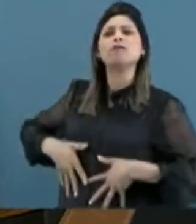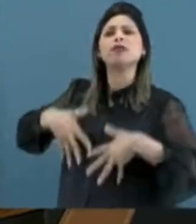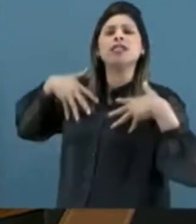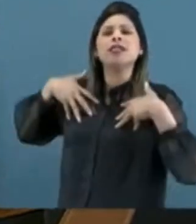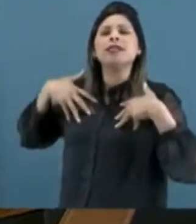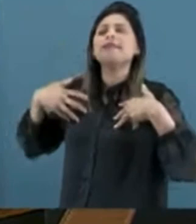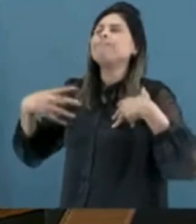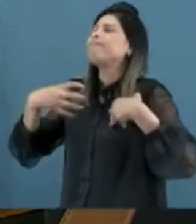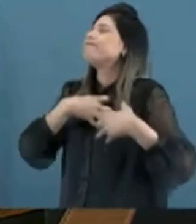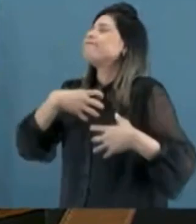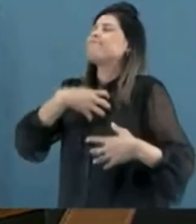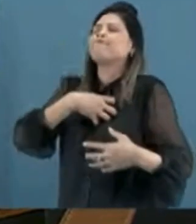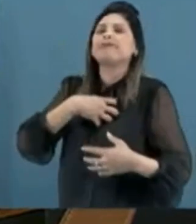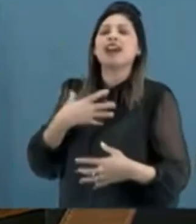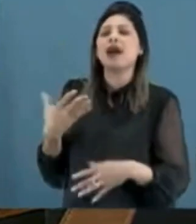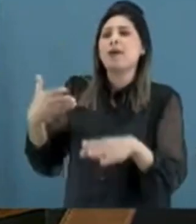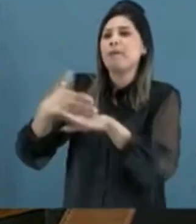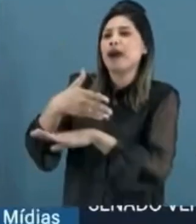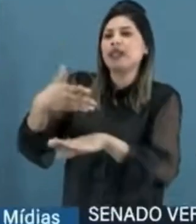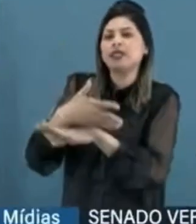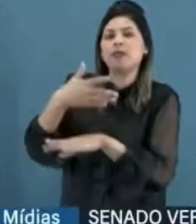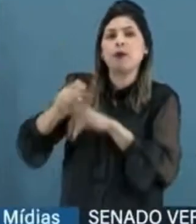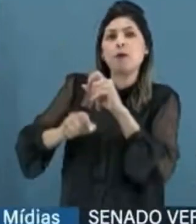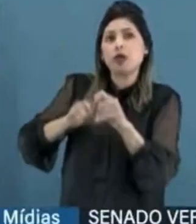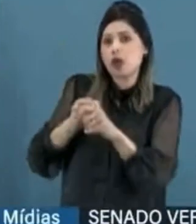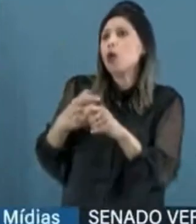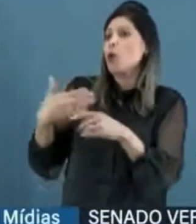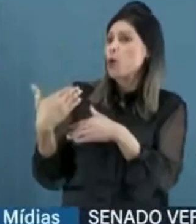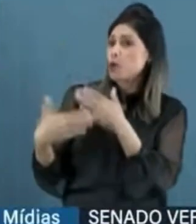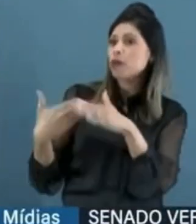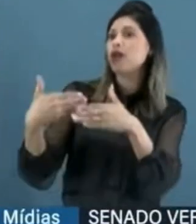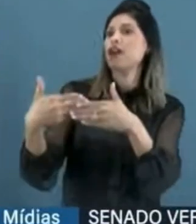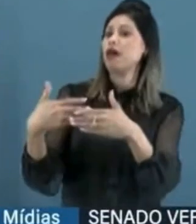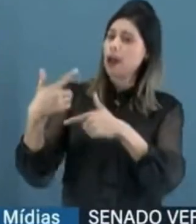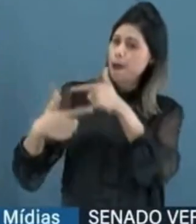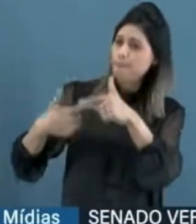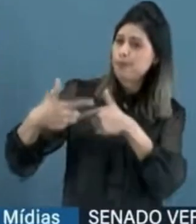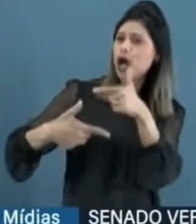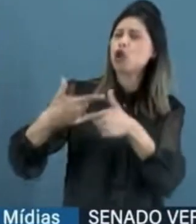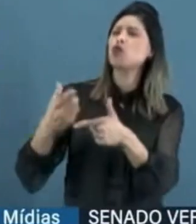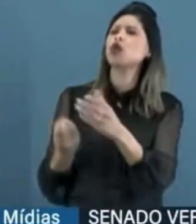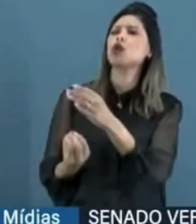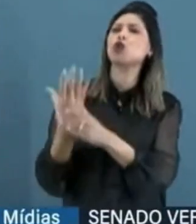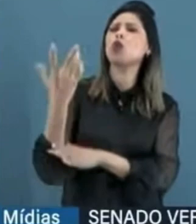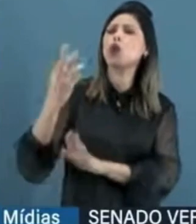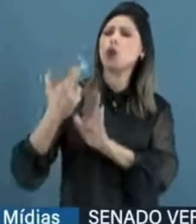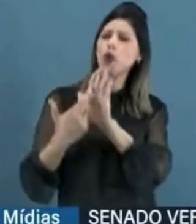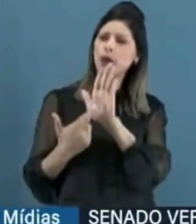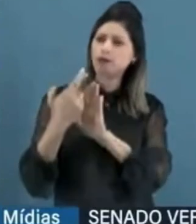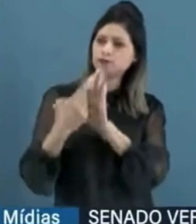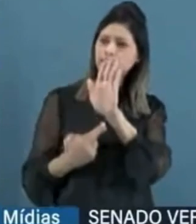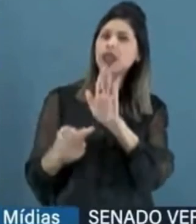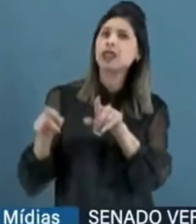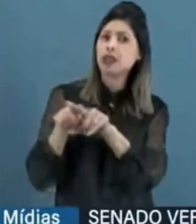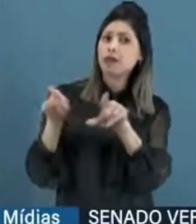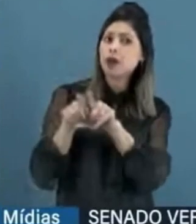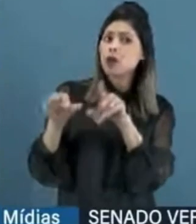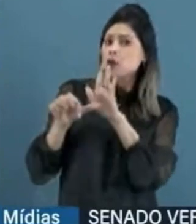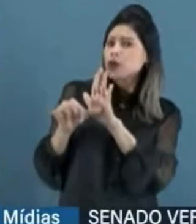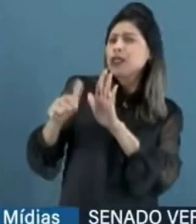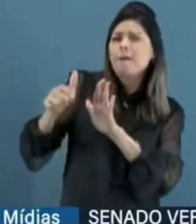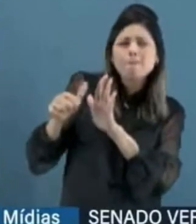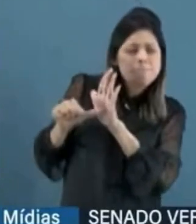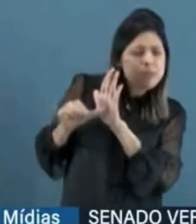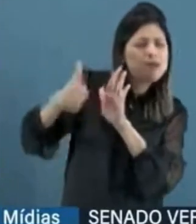poder participar de um processo que produziu um relatório que consegue indiciar pela primeira vez na